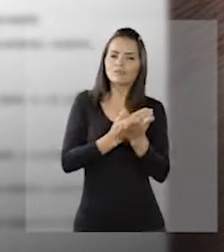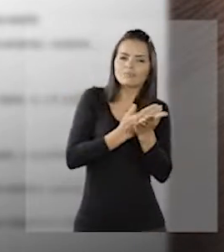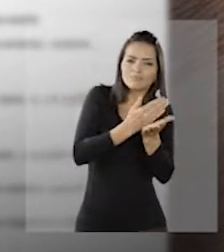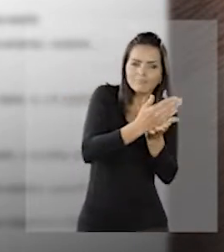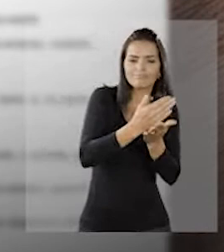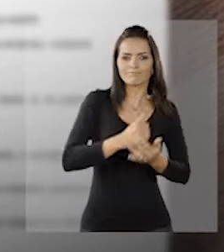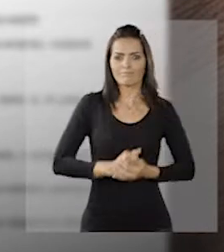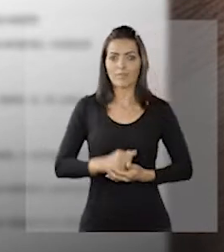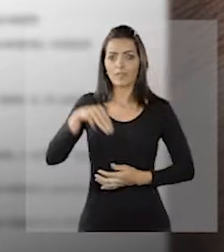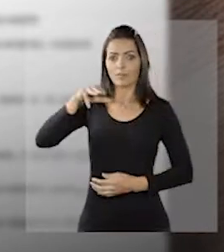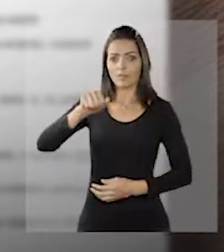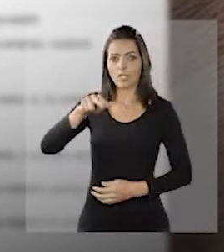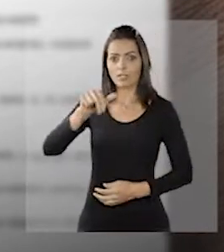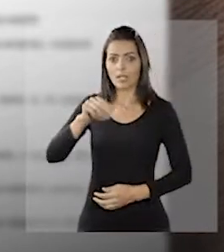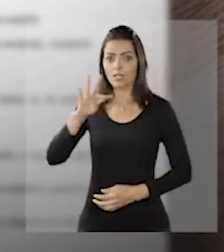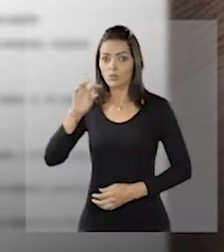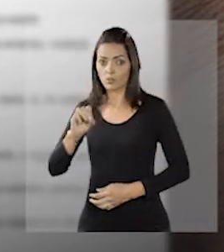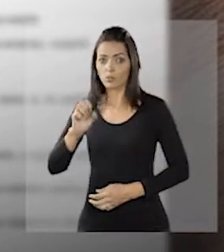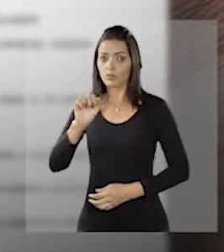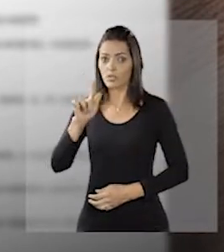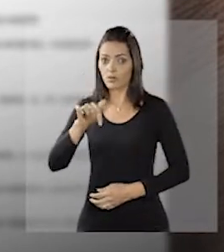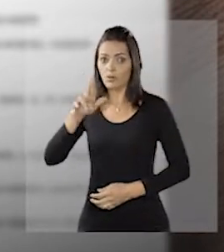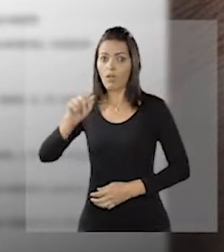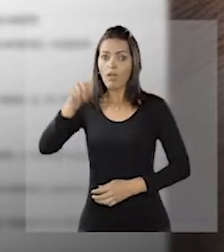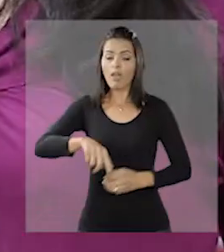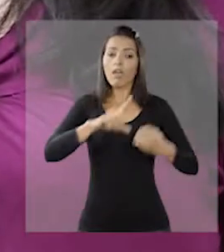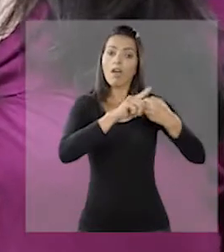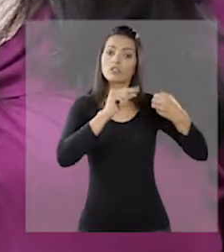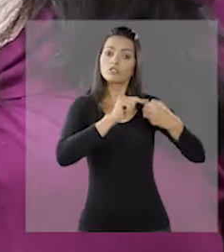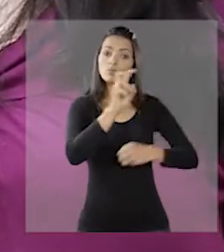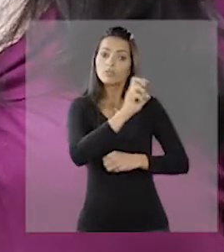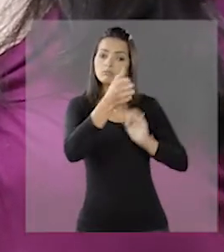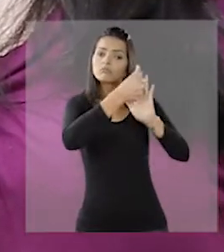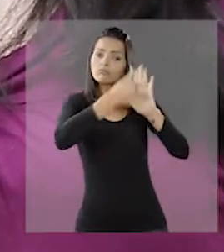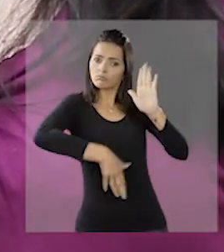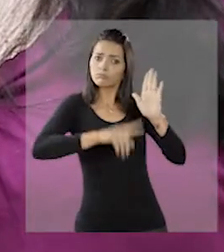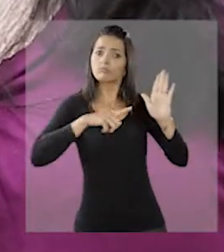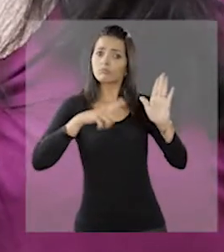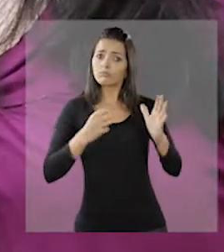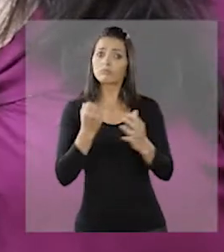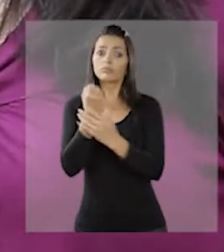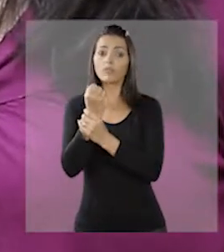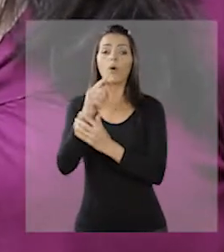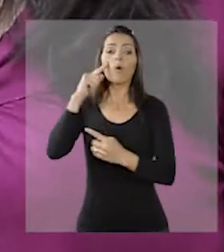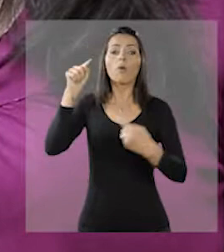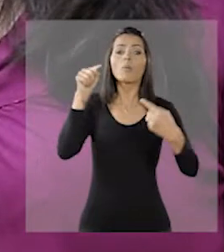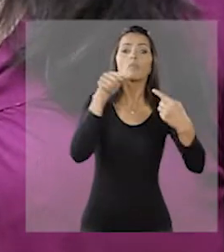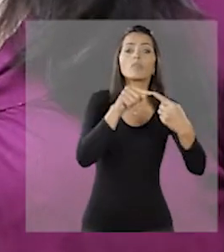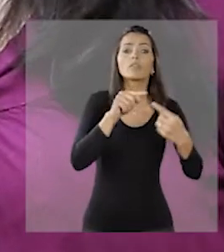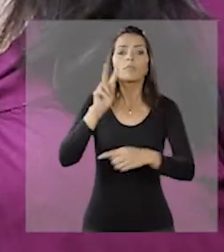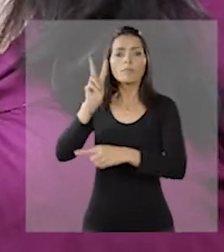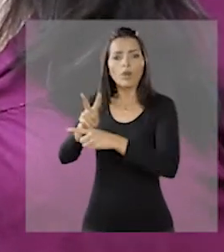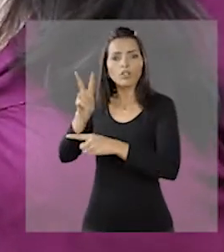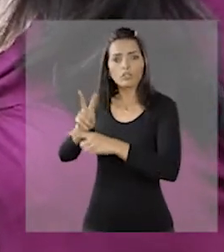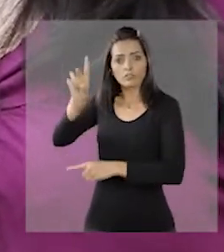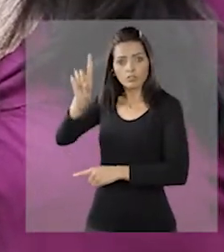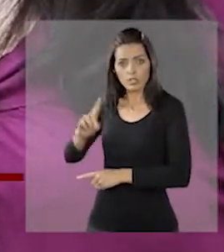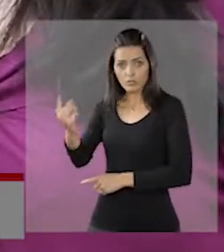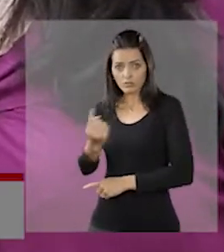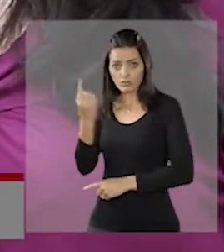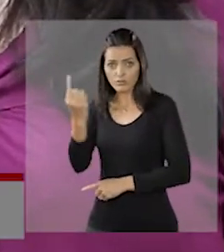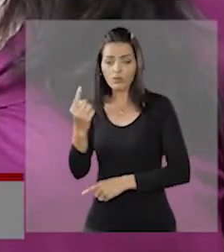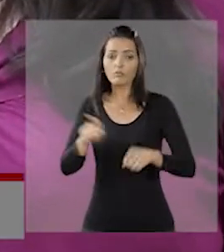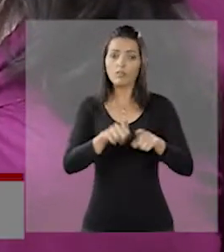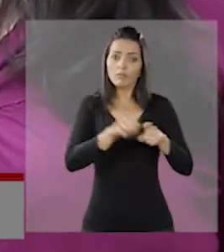na sessão do julgamento do mérito ou do pedido liminar. O mandado de segurança é um instrumento jurídico previsto no artigo 5º da